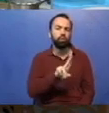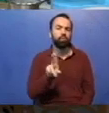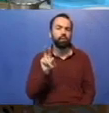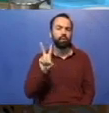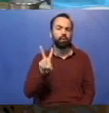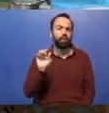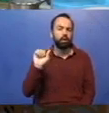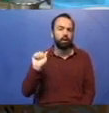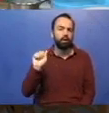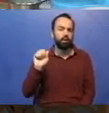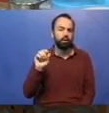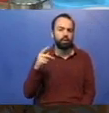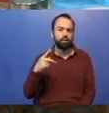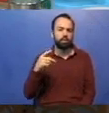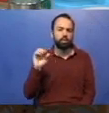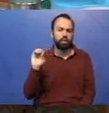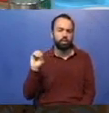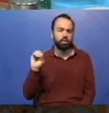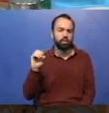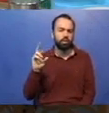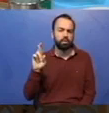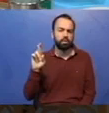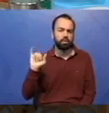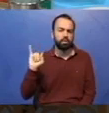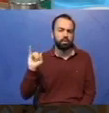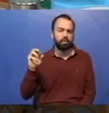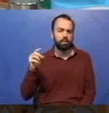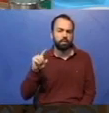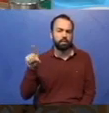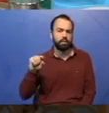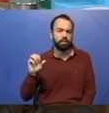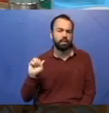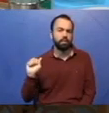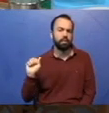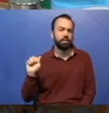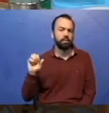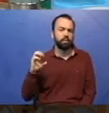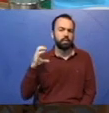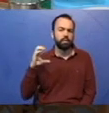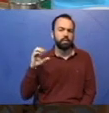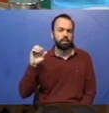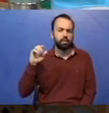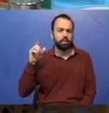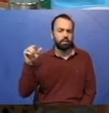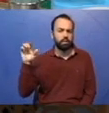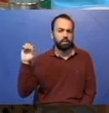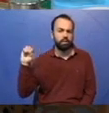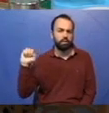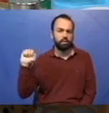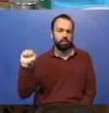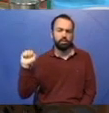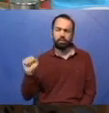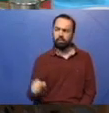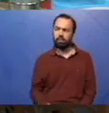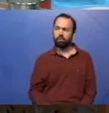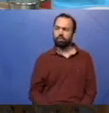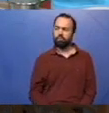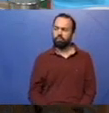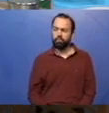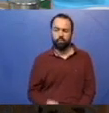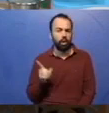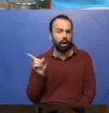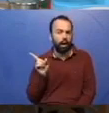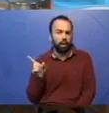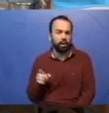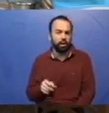vaporização. Olha, eu trouxe aqui para vocês um umidificador. Aí pode ter criança que vai falar assim, professora,